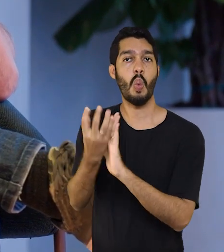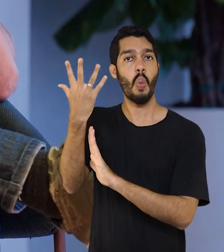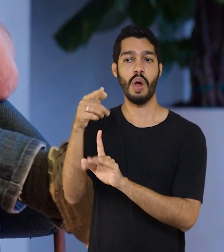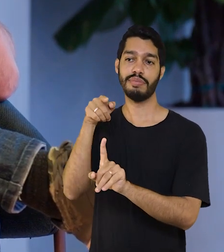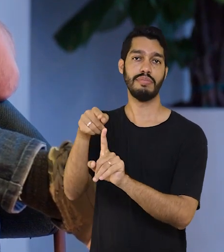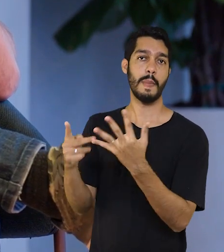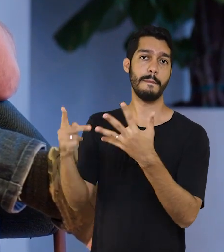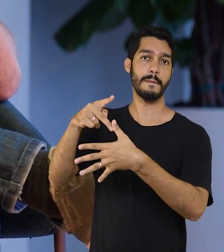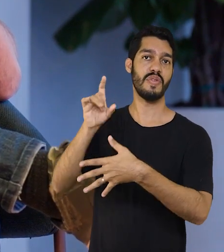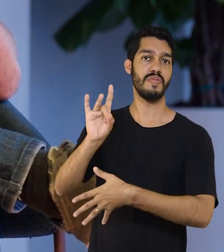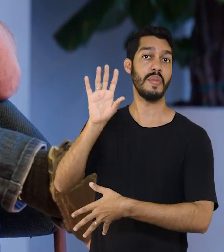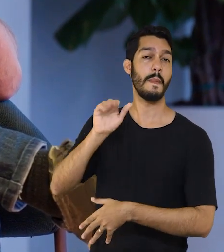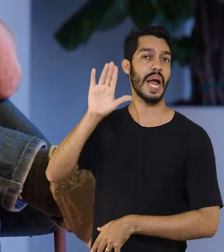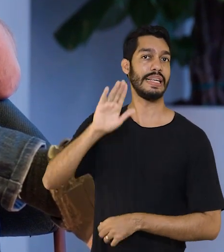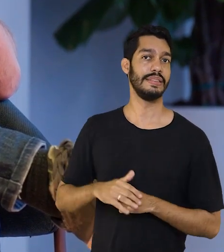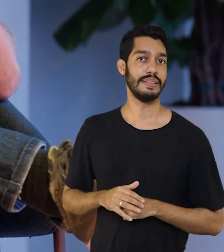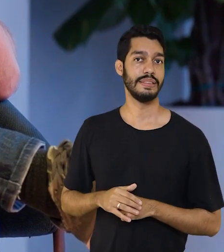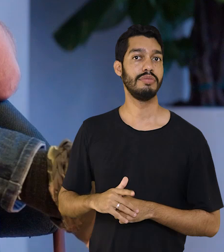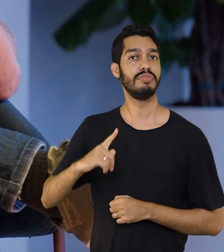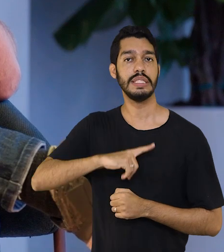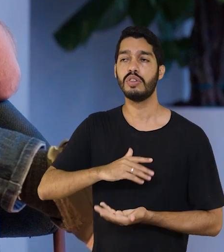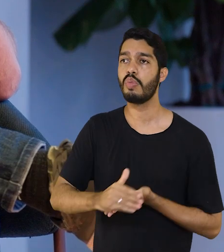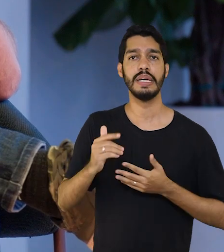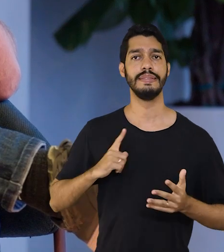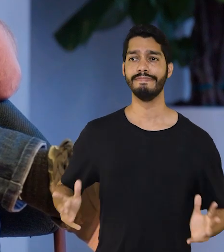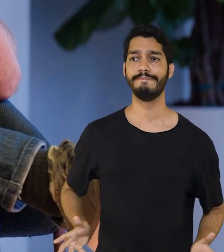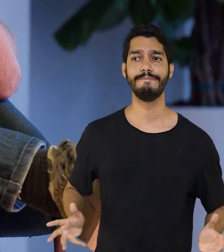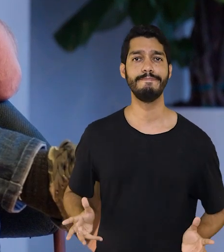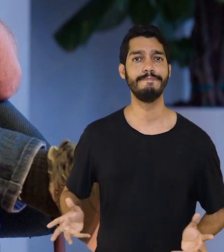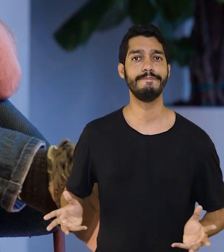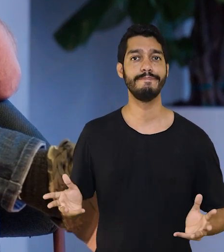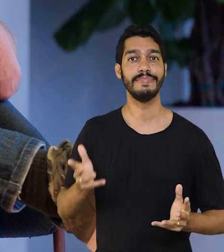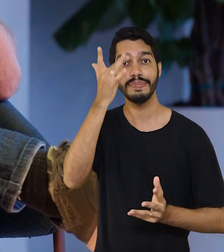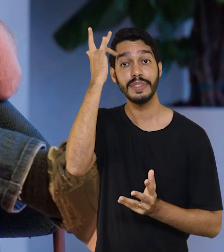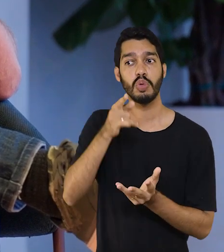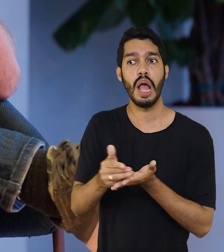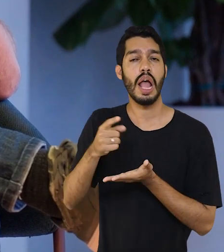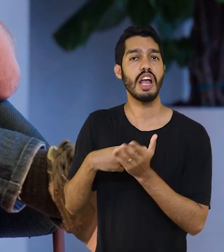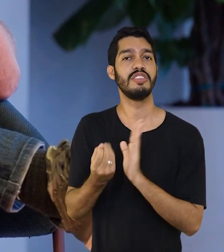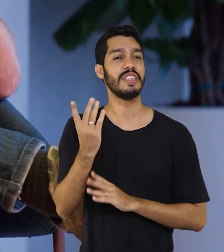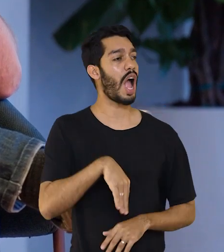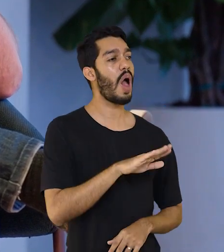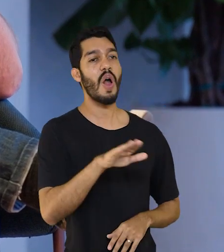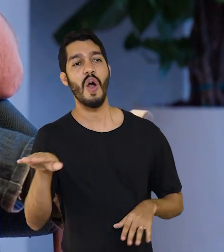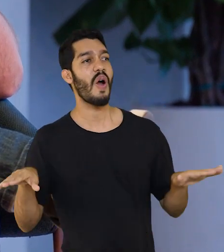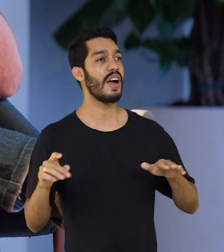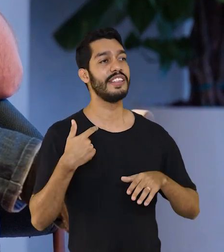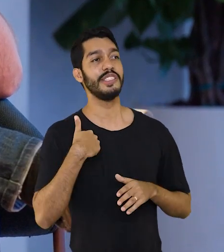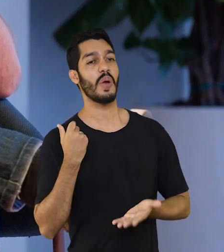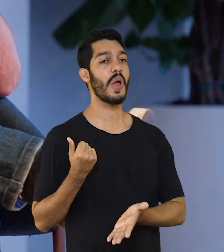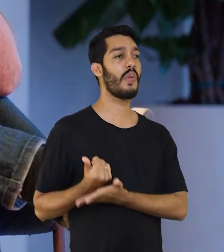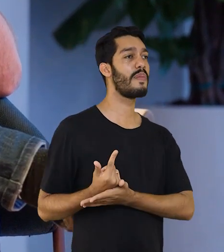mercado, onde eles priorizaram conteúdo gerado pelas pessoas. E eles intencionalmente fomentaram milhares